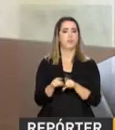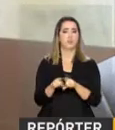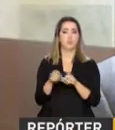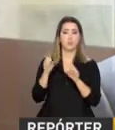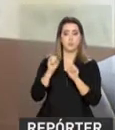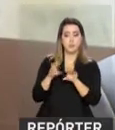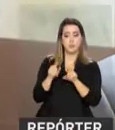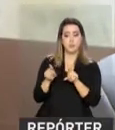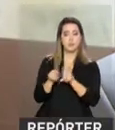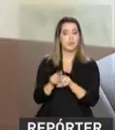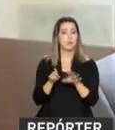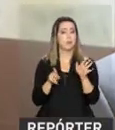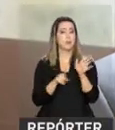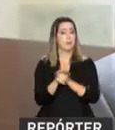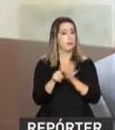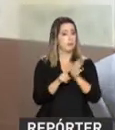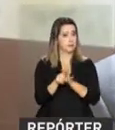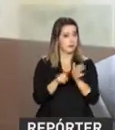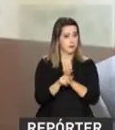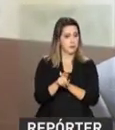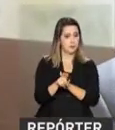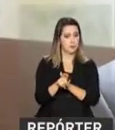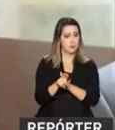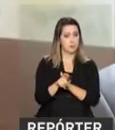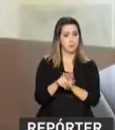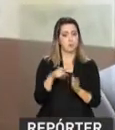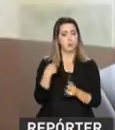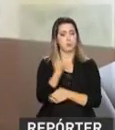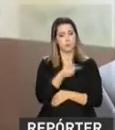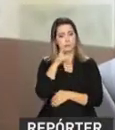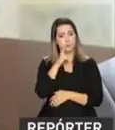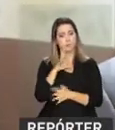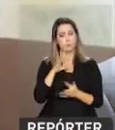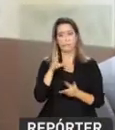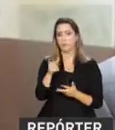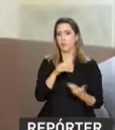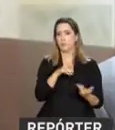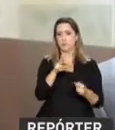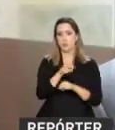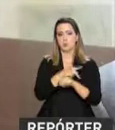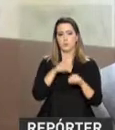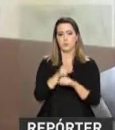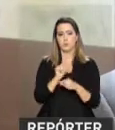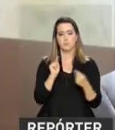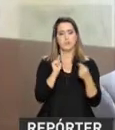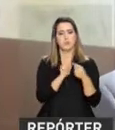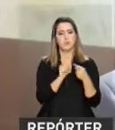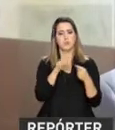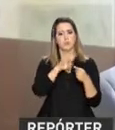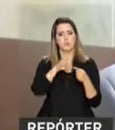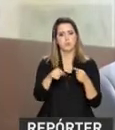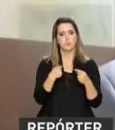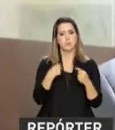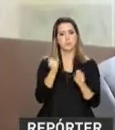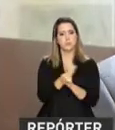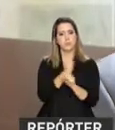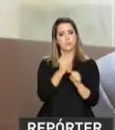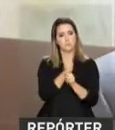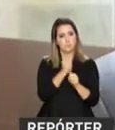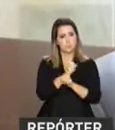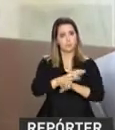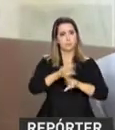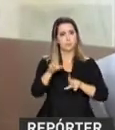pesquisa. Isso é o que se observa em todos os países e é o que caracteriza, em última análise, a construção